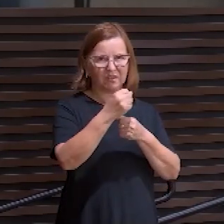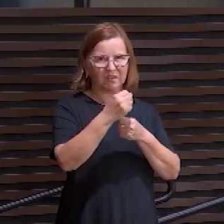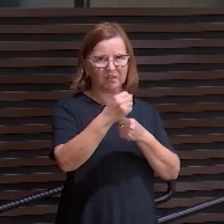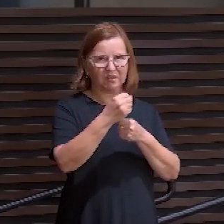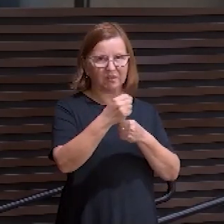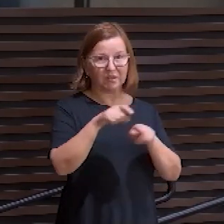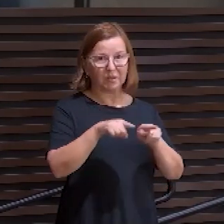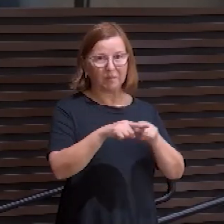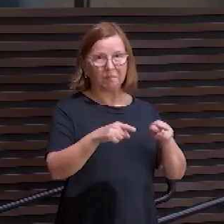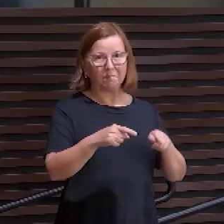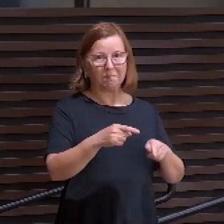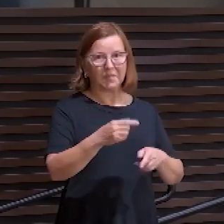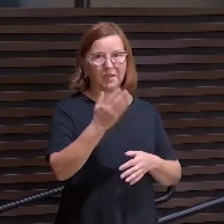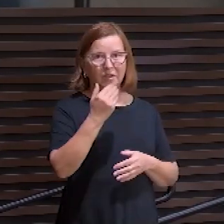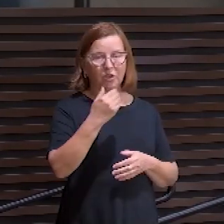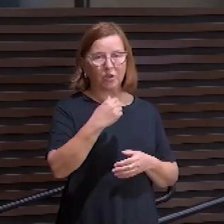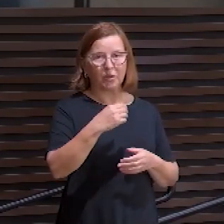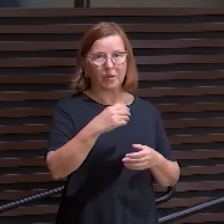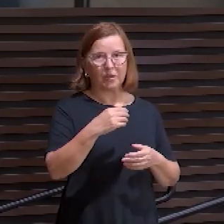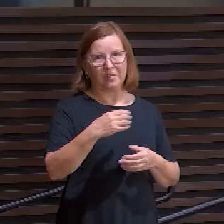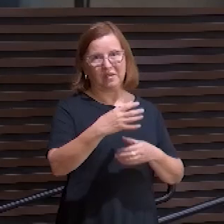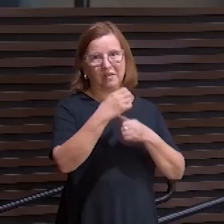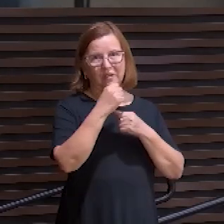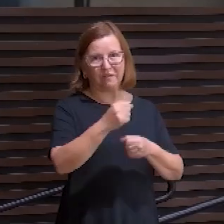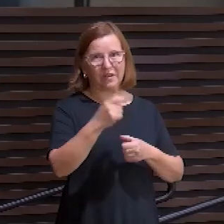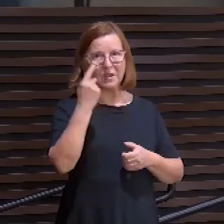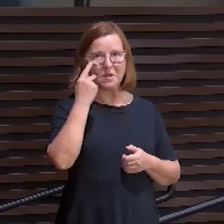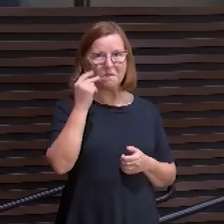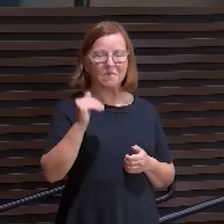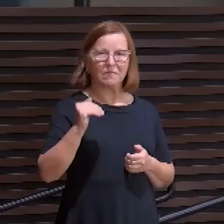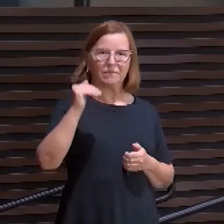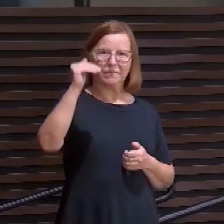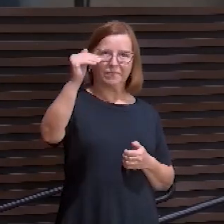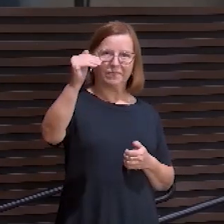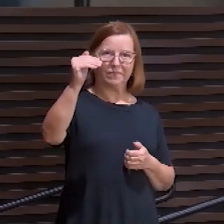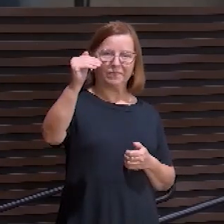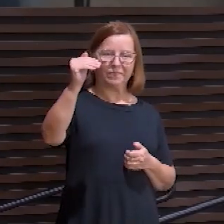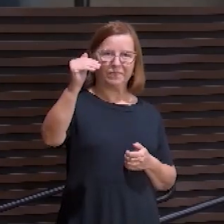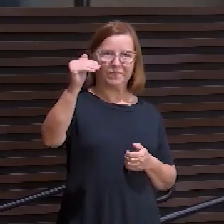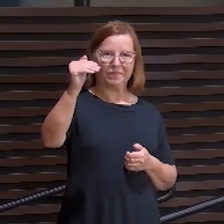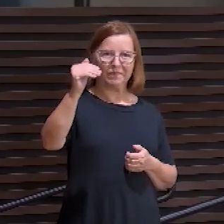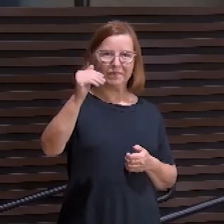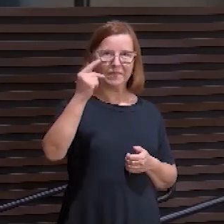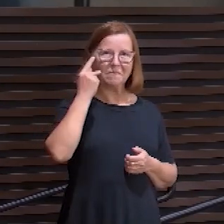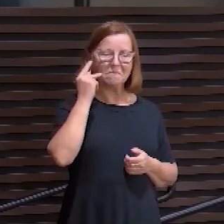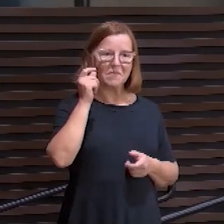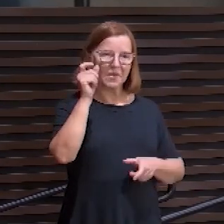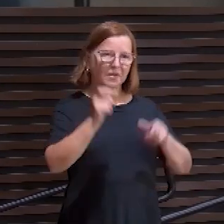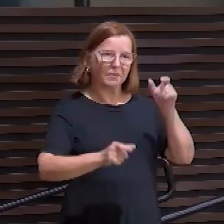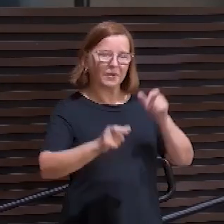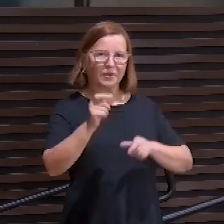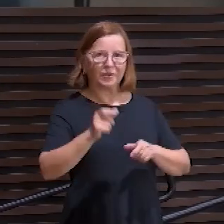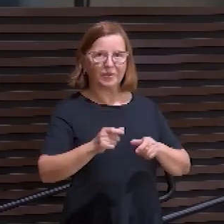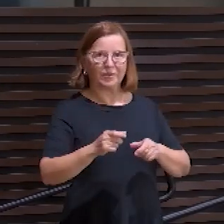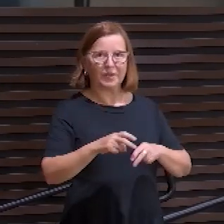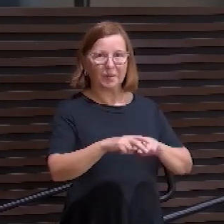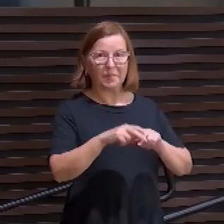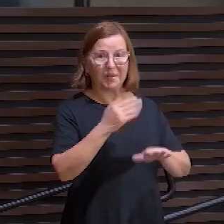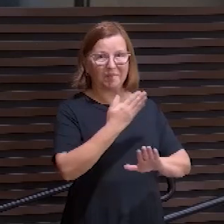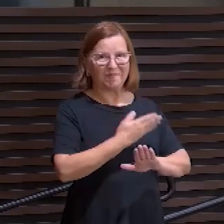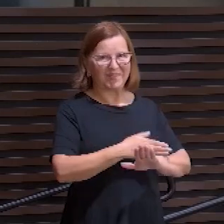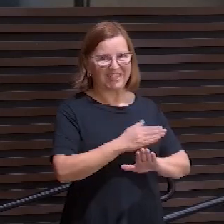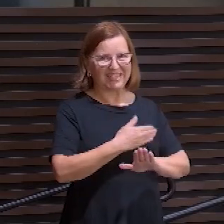o alimento sólido é para os maduros, para os adultos, para aqueles que pela